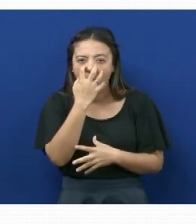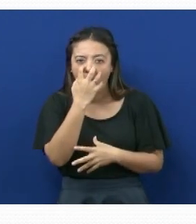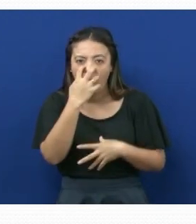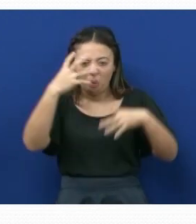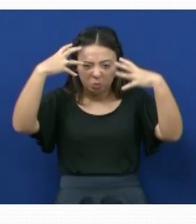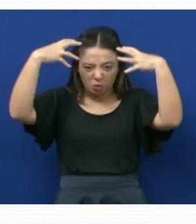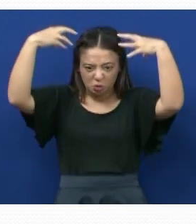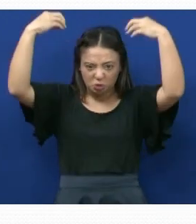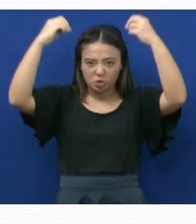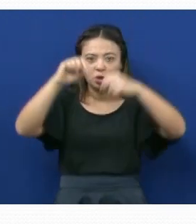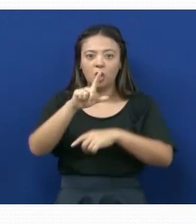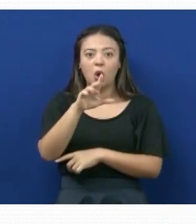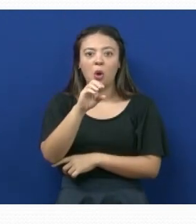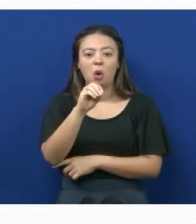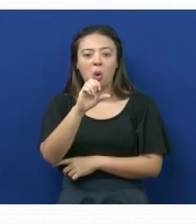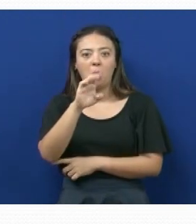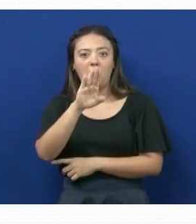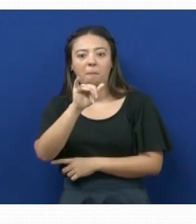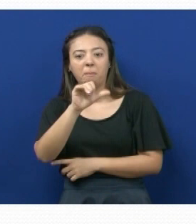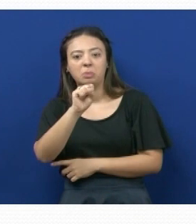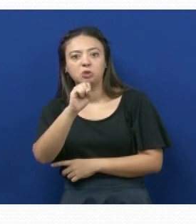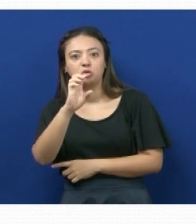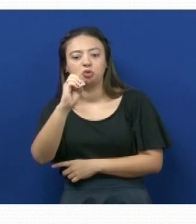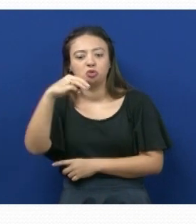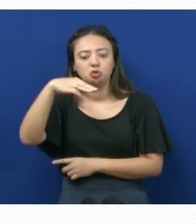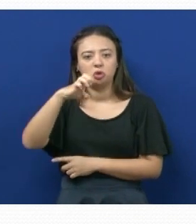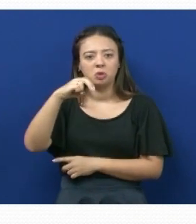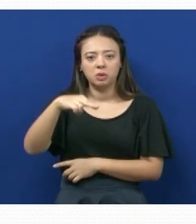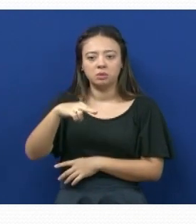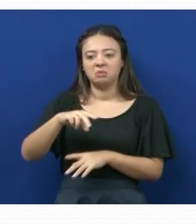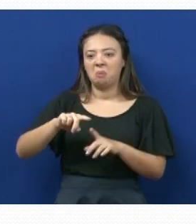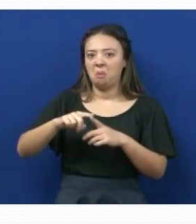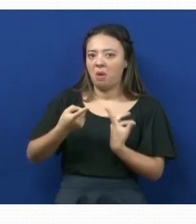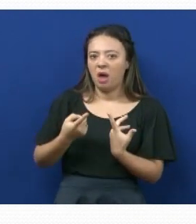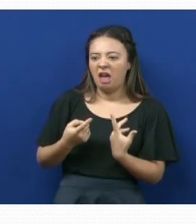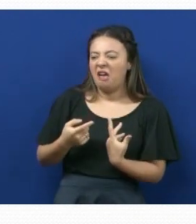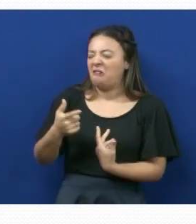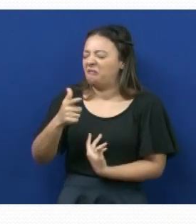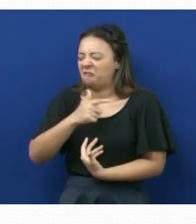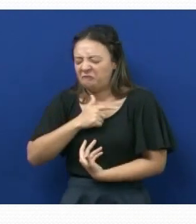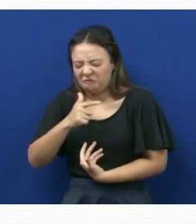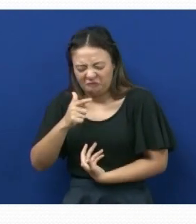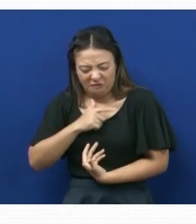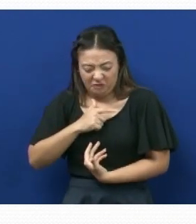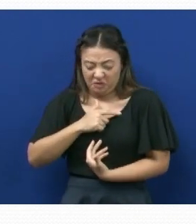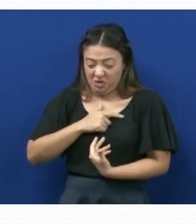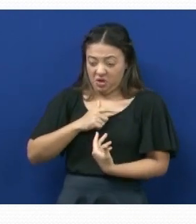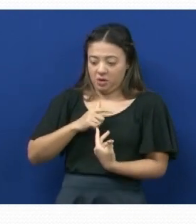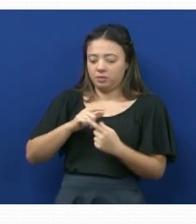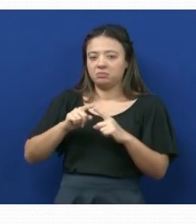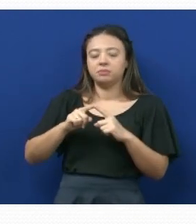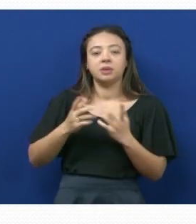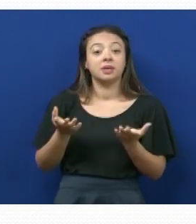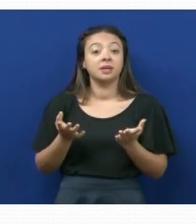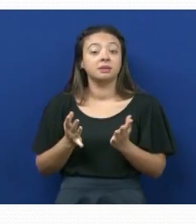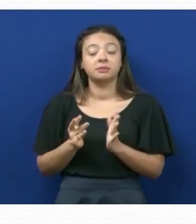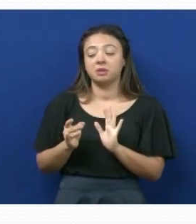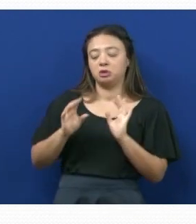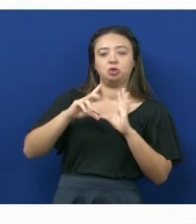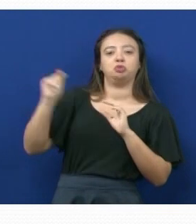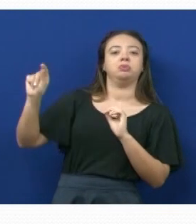feio, mas não fez nada. Desvirou num cachorro preto e sumiu para esse mundão de meu